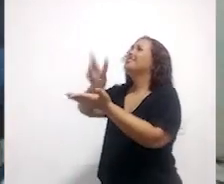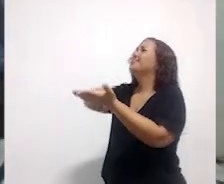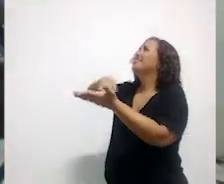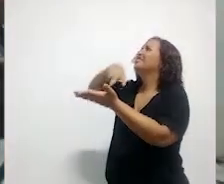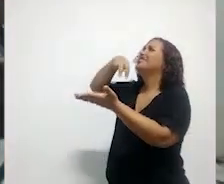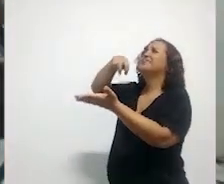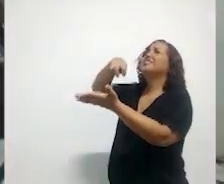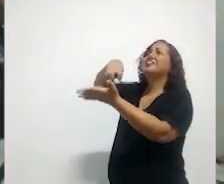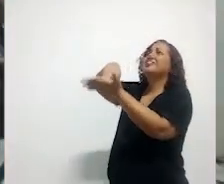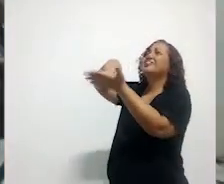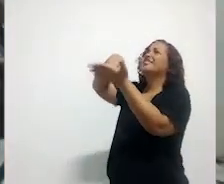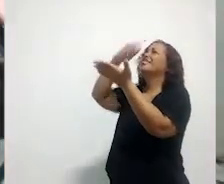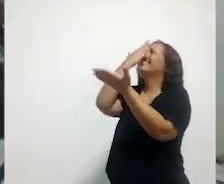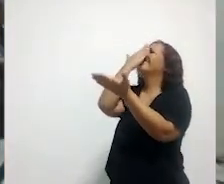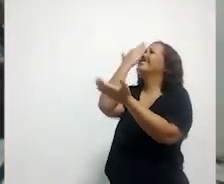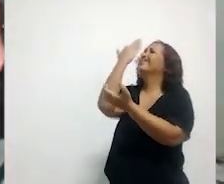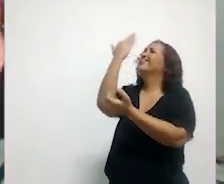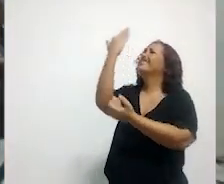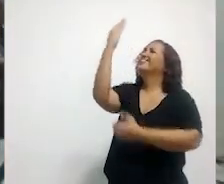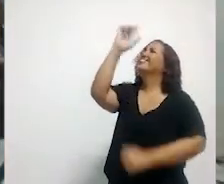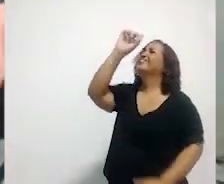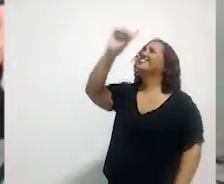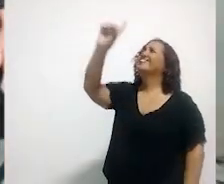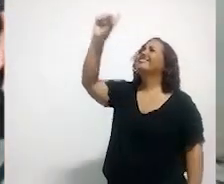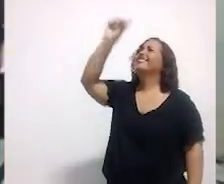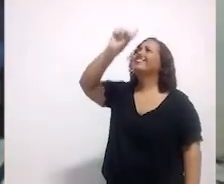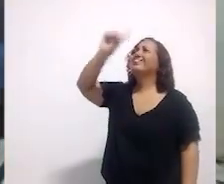junto aos teus pés,